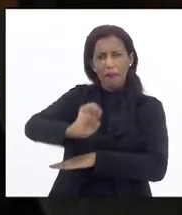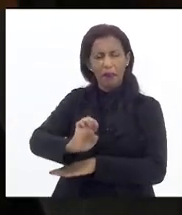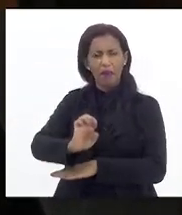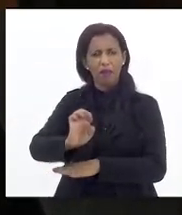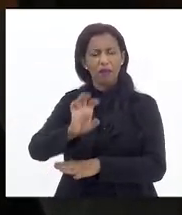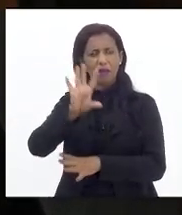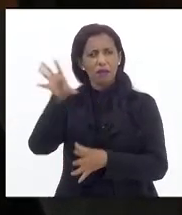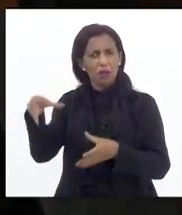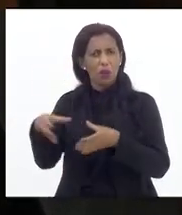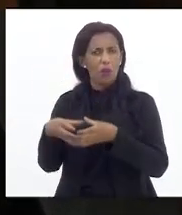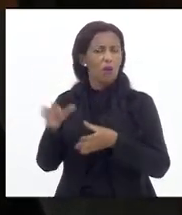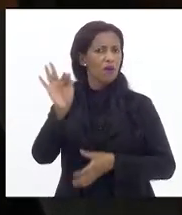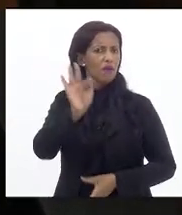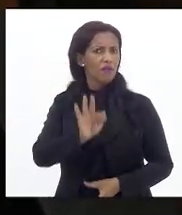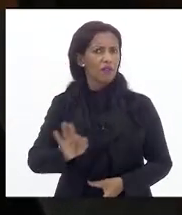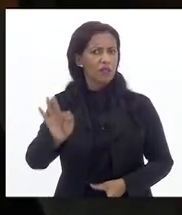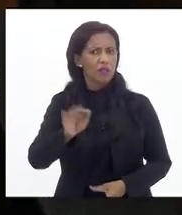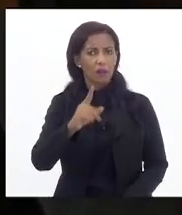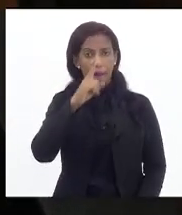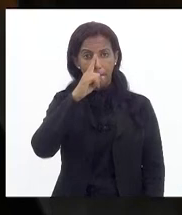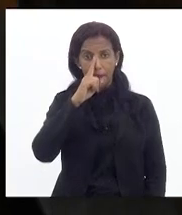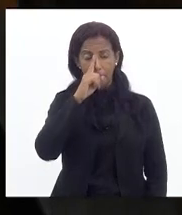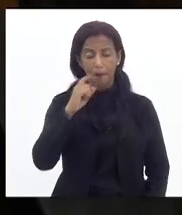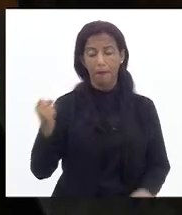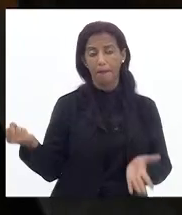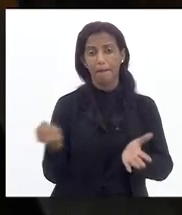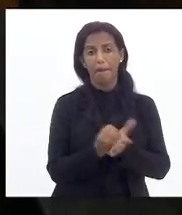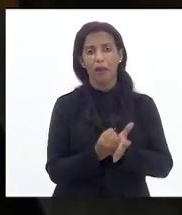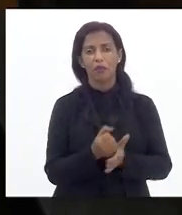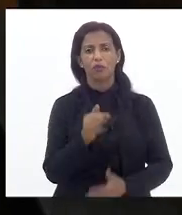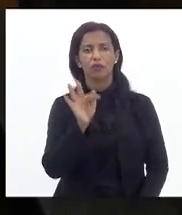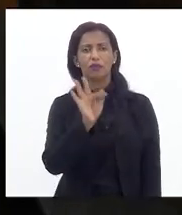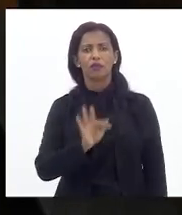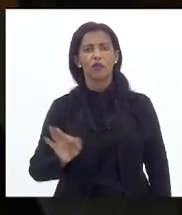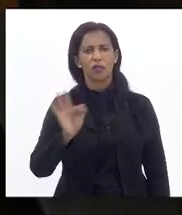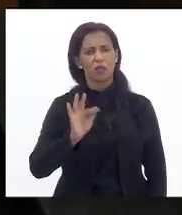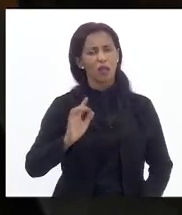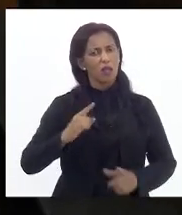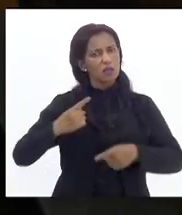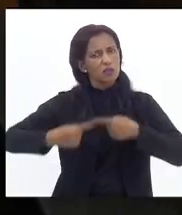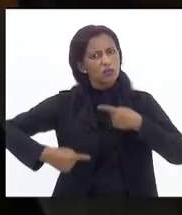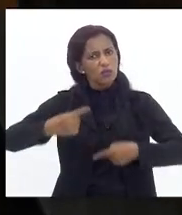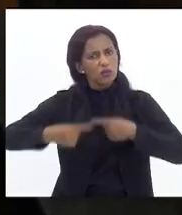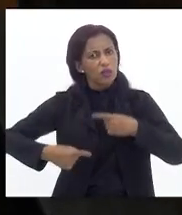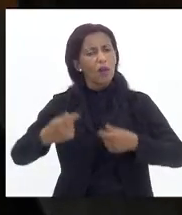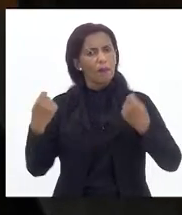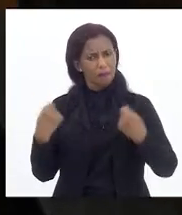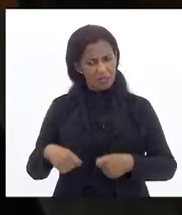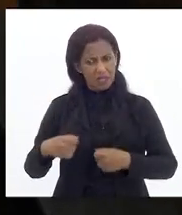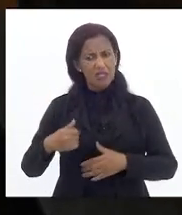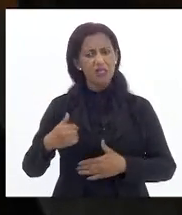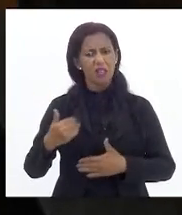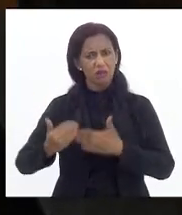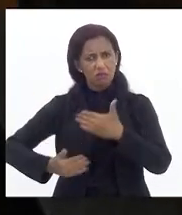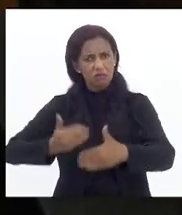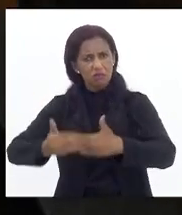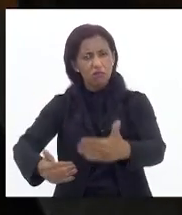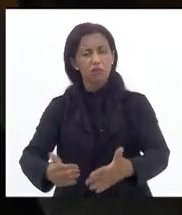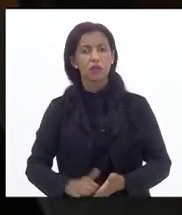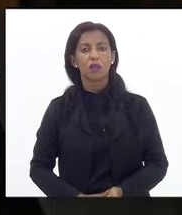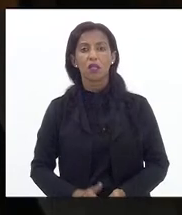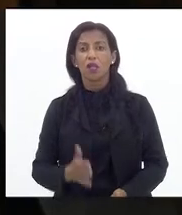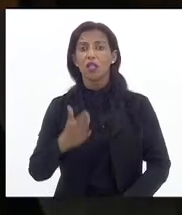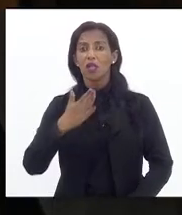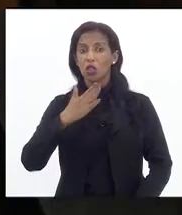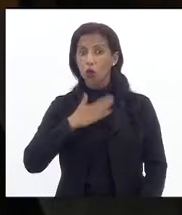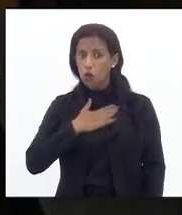Federação de coloque em risco sim pacto federativo essa discussão tem que ser levada e gostaria